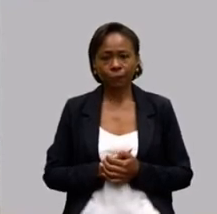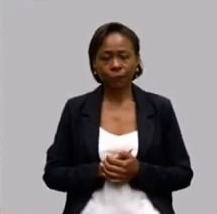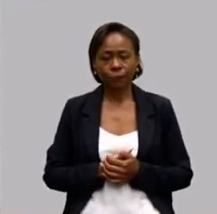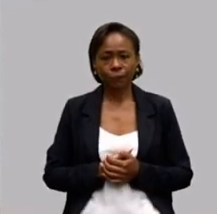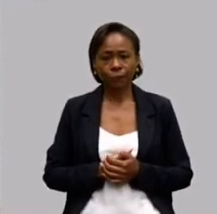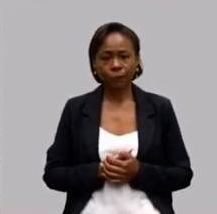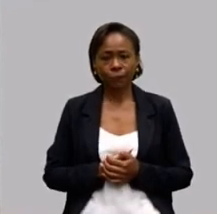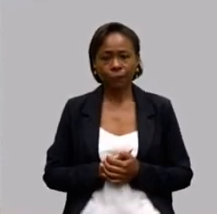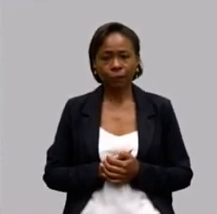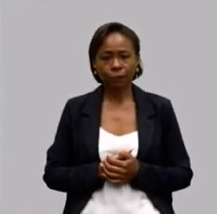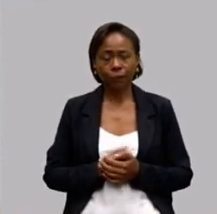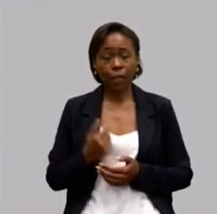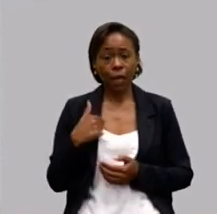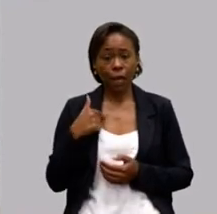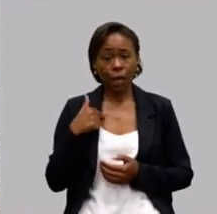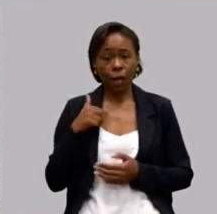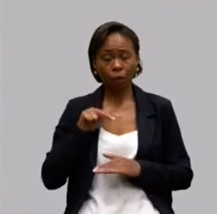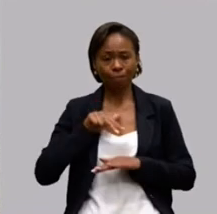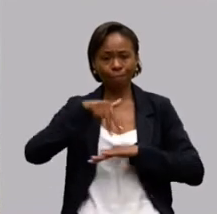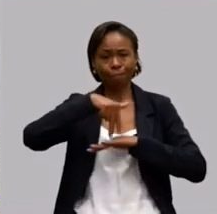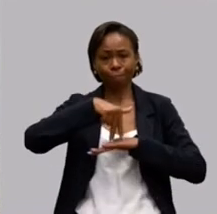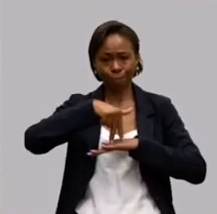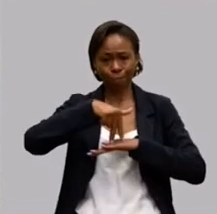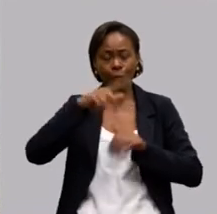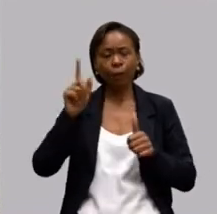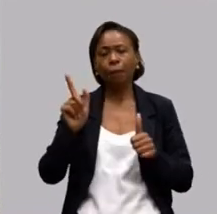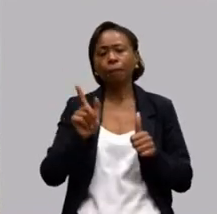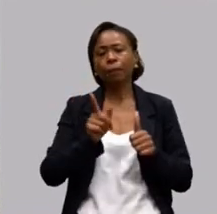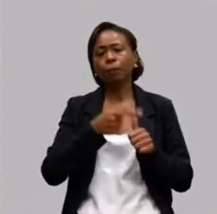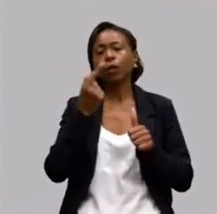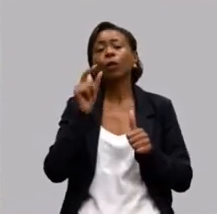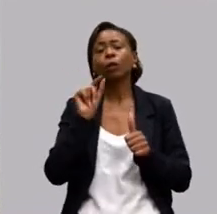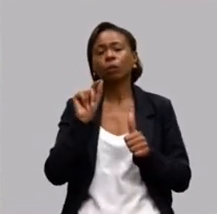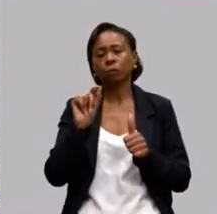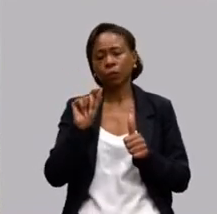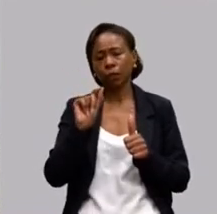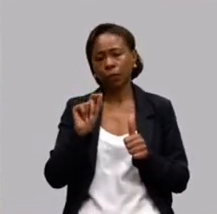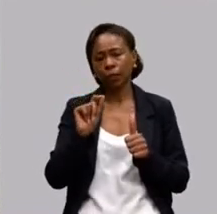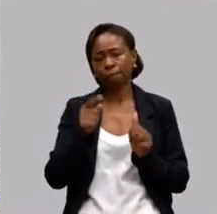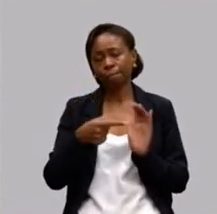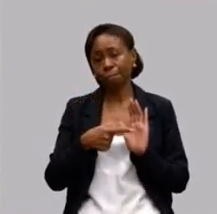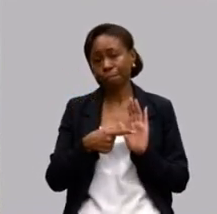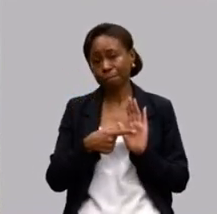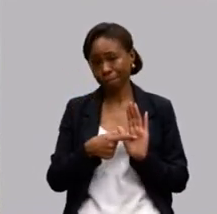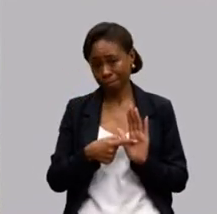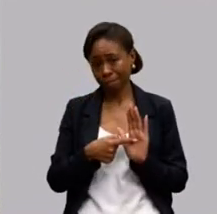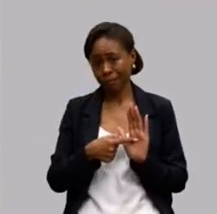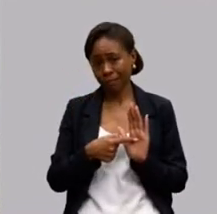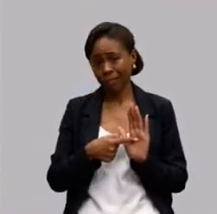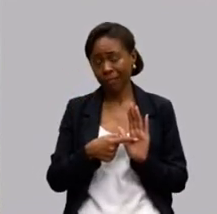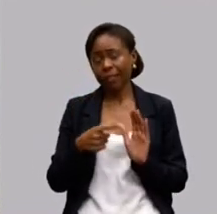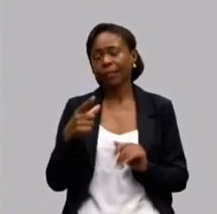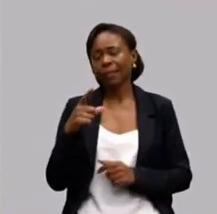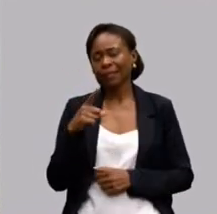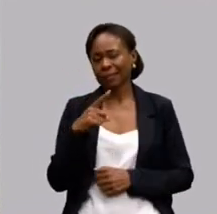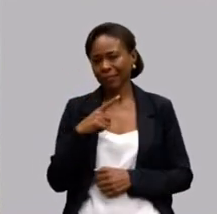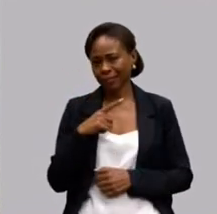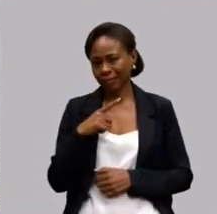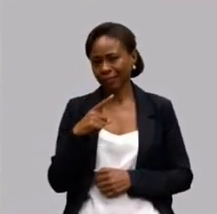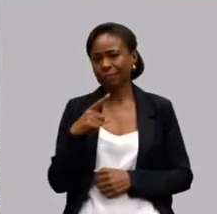traz a essa tribuna é destacar que há uma tentativa grosseira